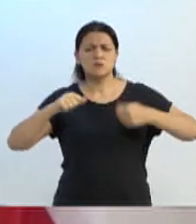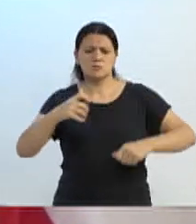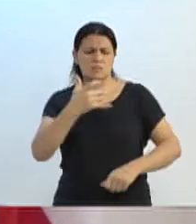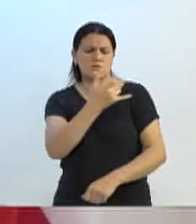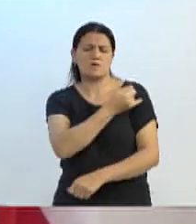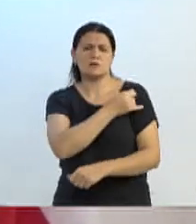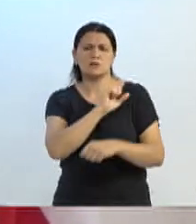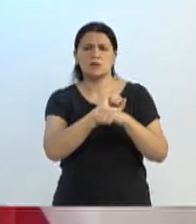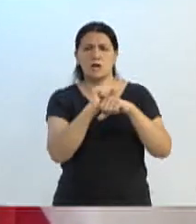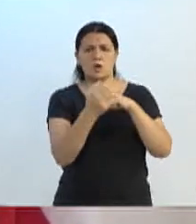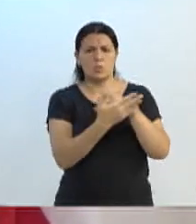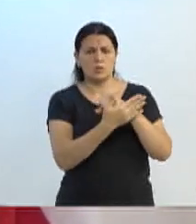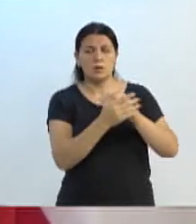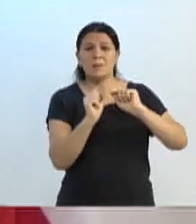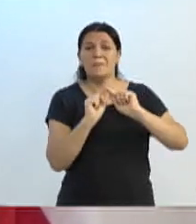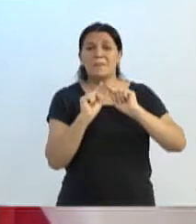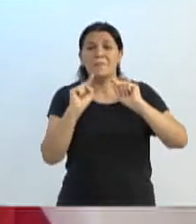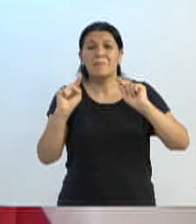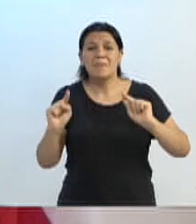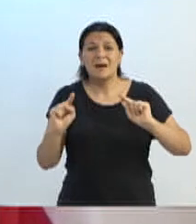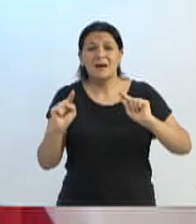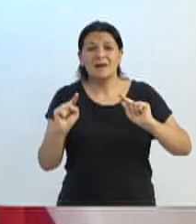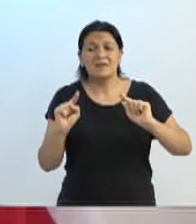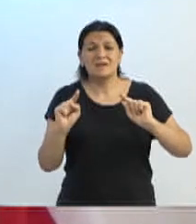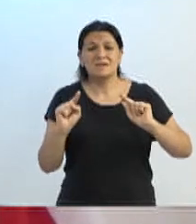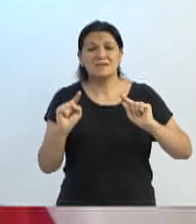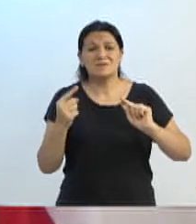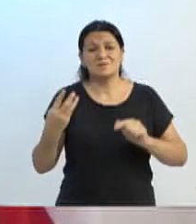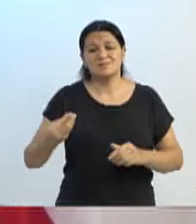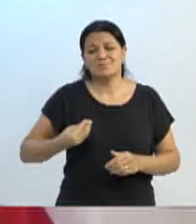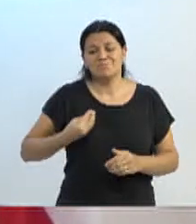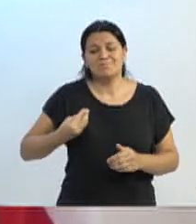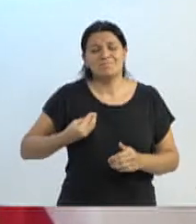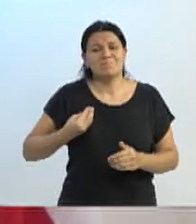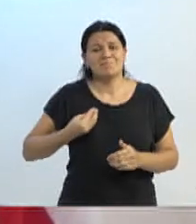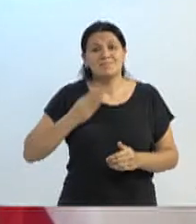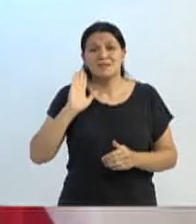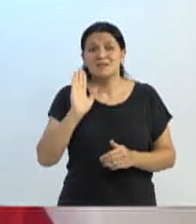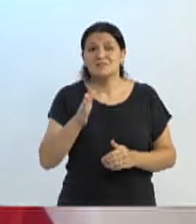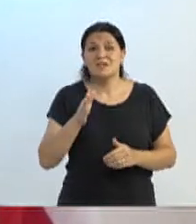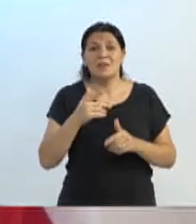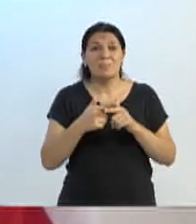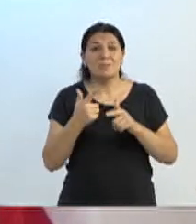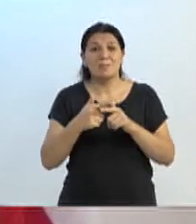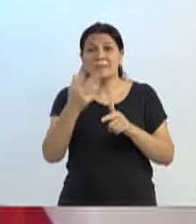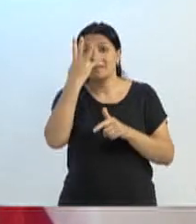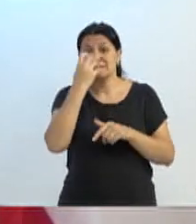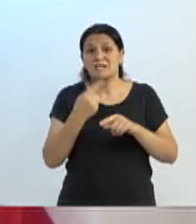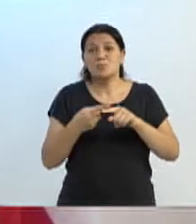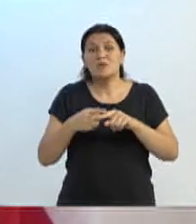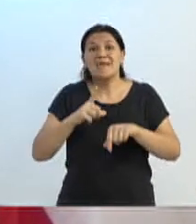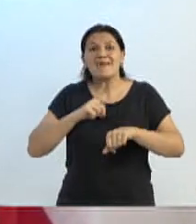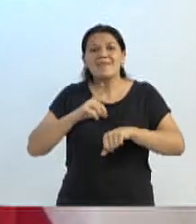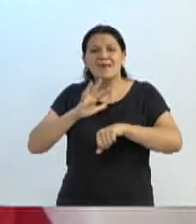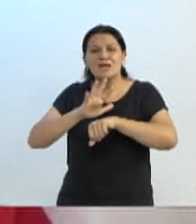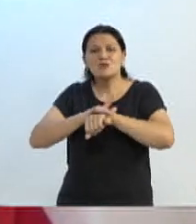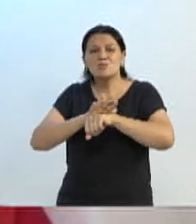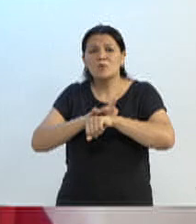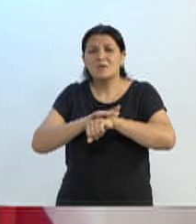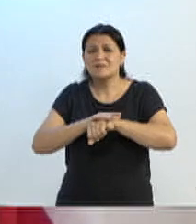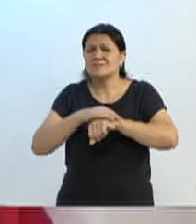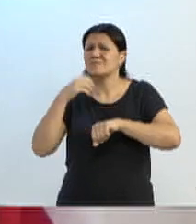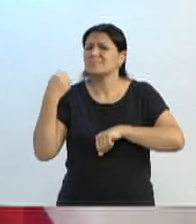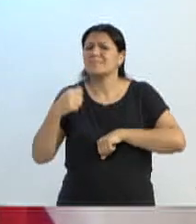que, quando a vida está posta em risco, porque já tem uma comorbidade, vereador Maurício, a gente